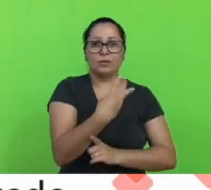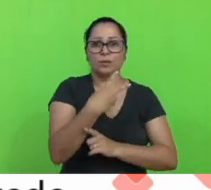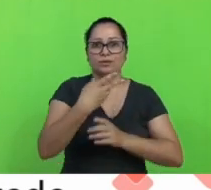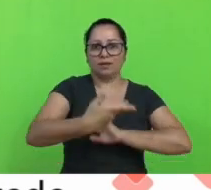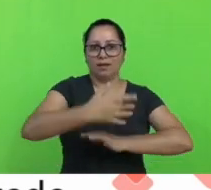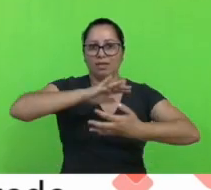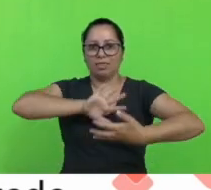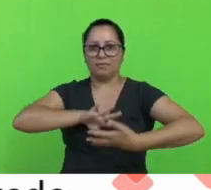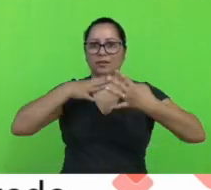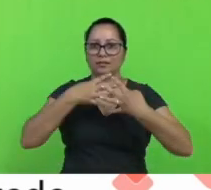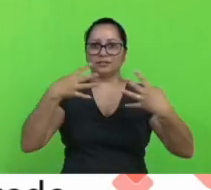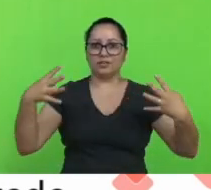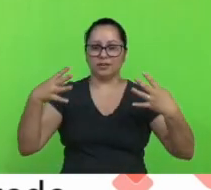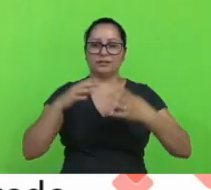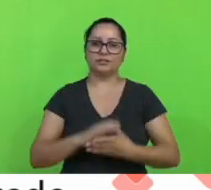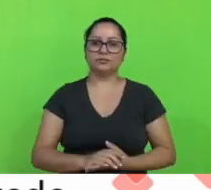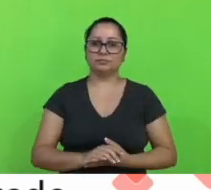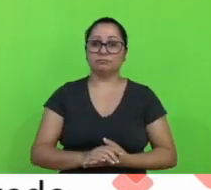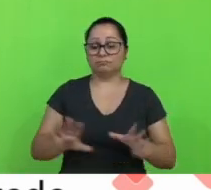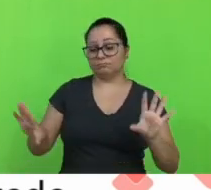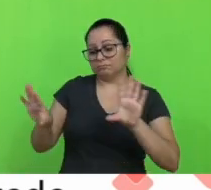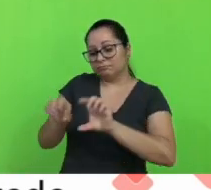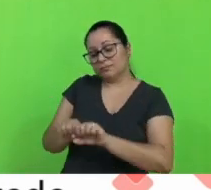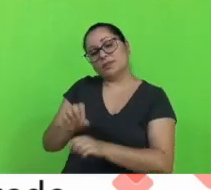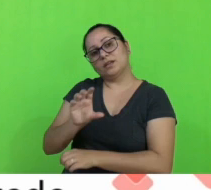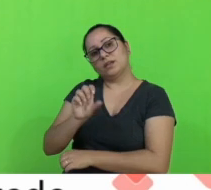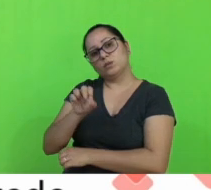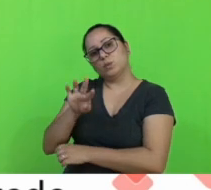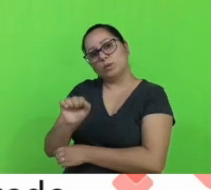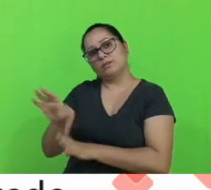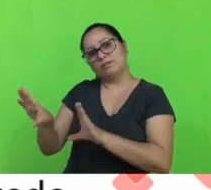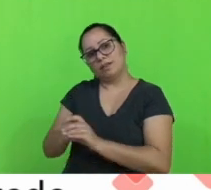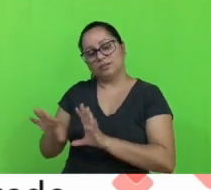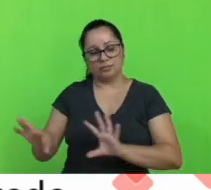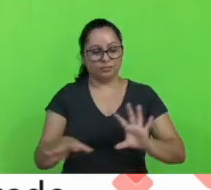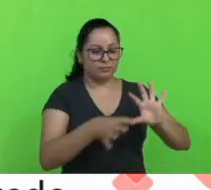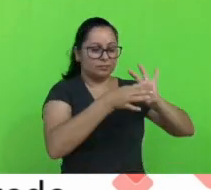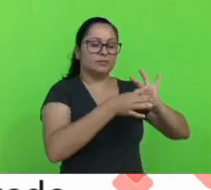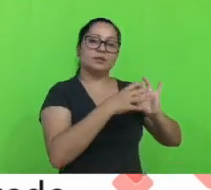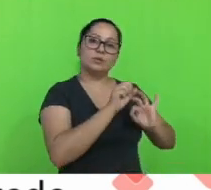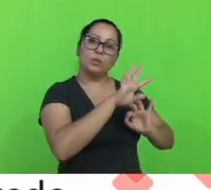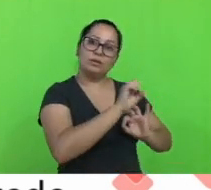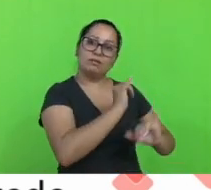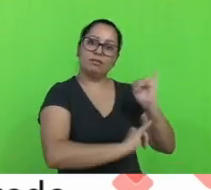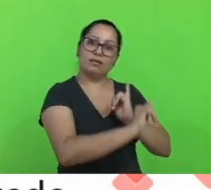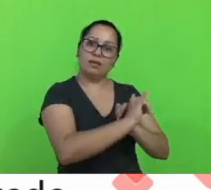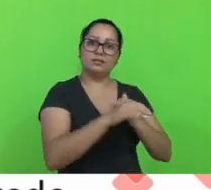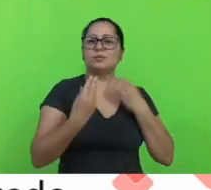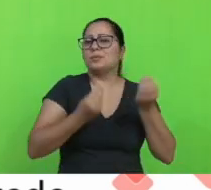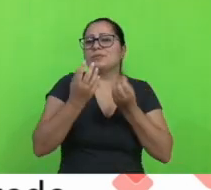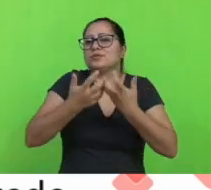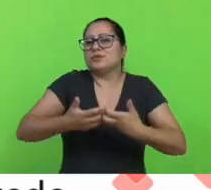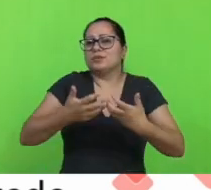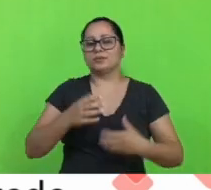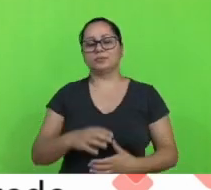rede, né? Uma que vai estar conectada no switch interno, né? E a outra interface de rede que vai estar conectada na internet. Como é que funciona